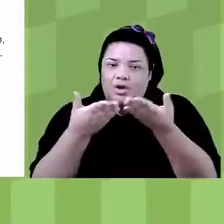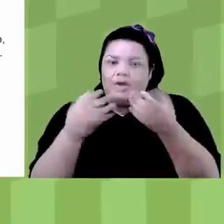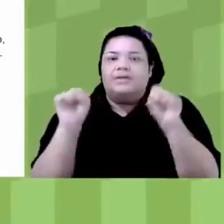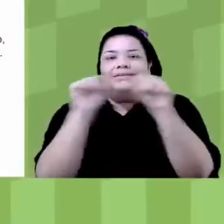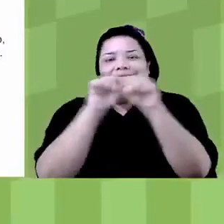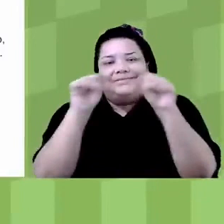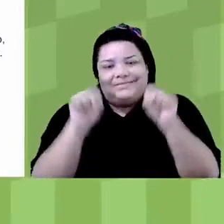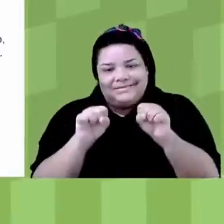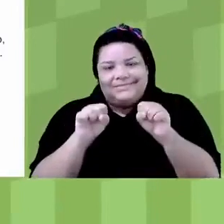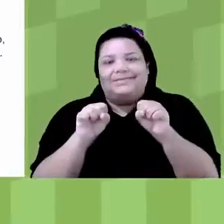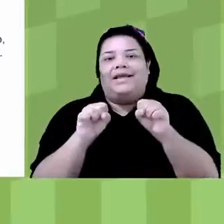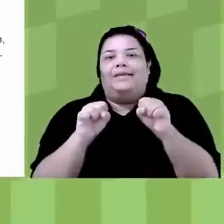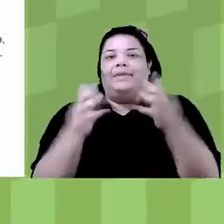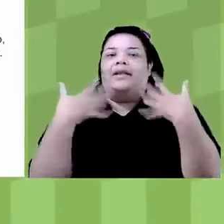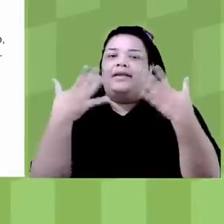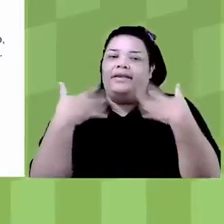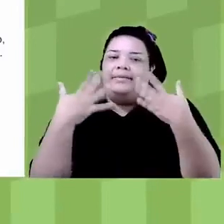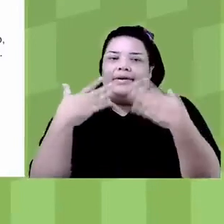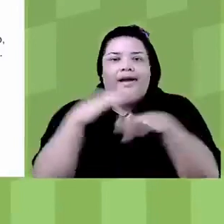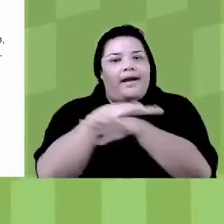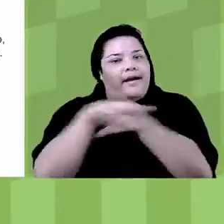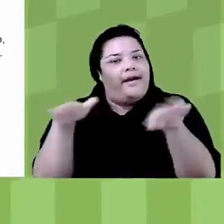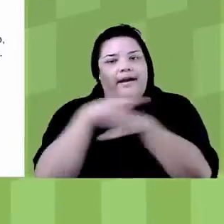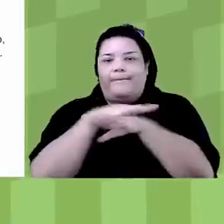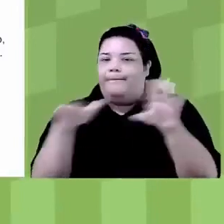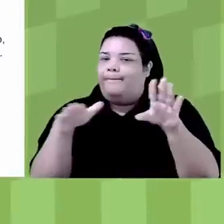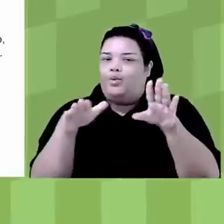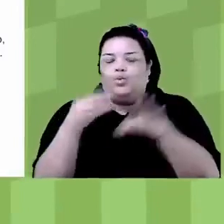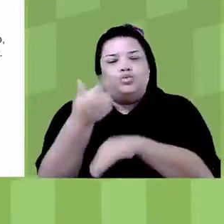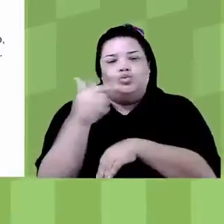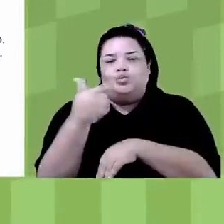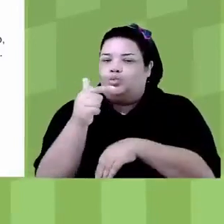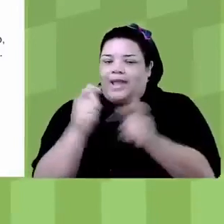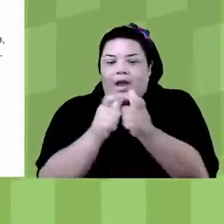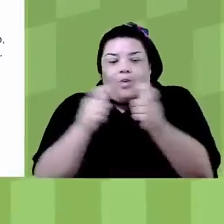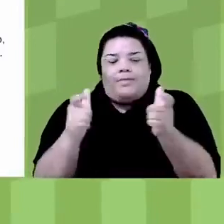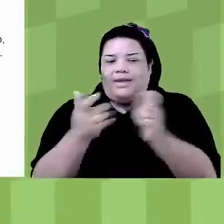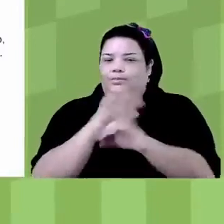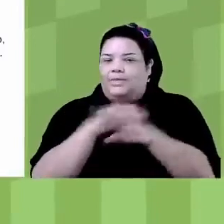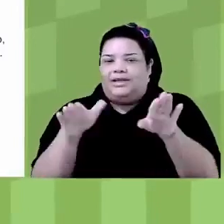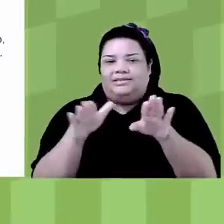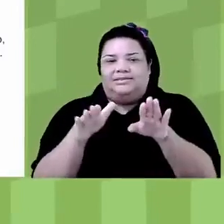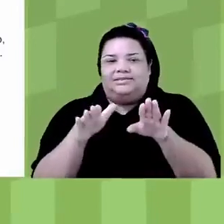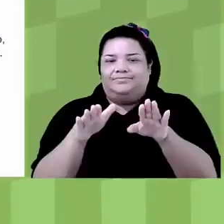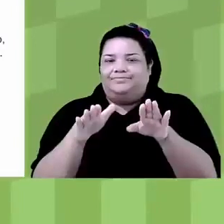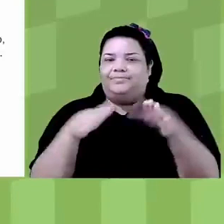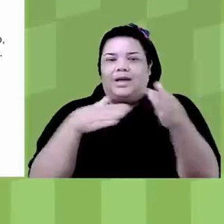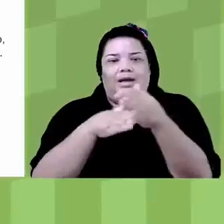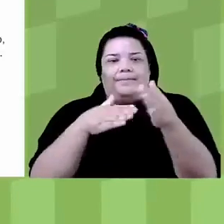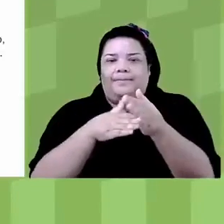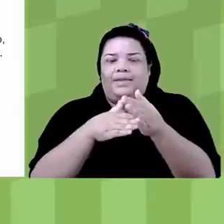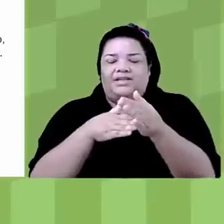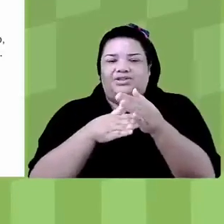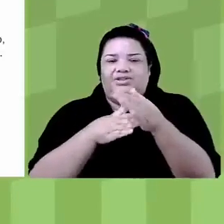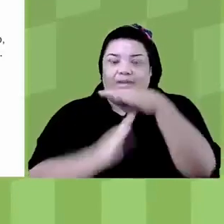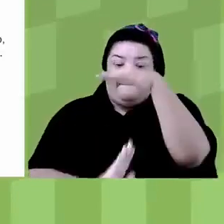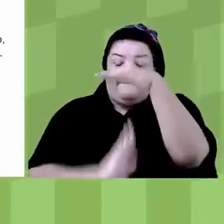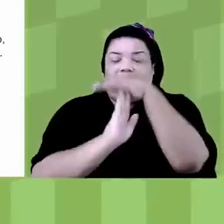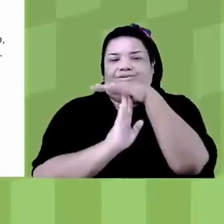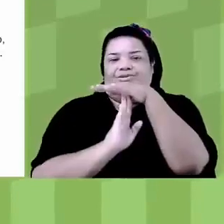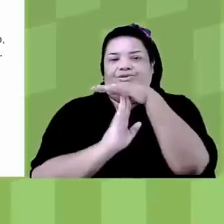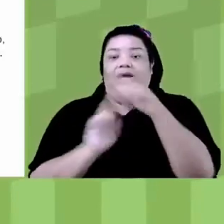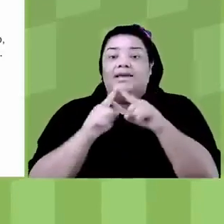A plasticidade do sistema está se acabando. E é por isso que a gente precisa não atingir pontos de